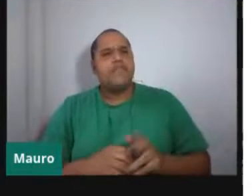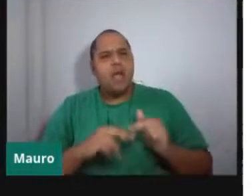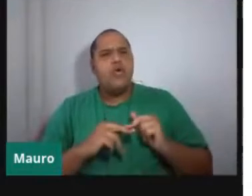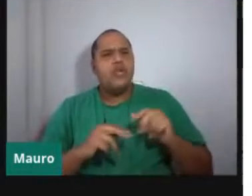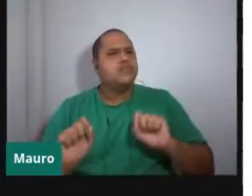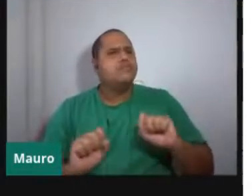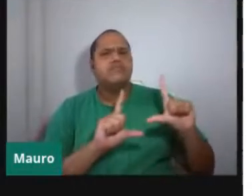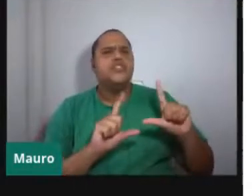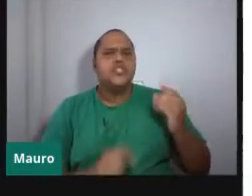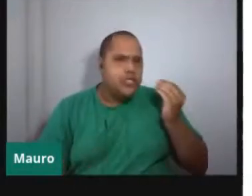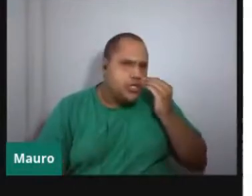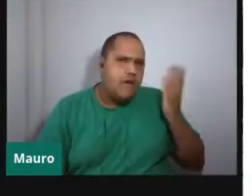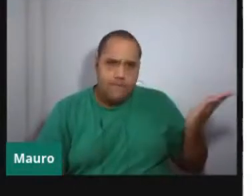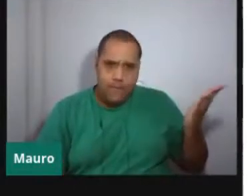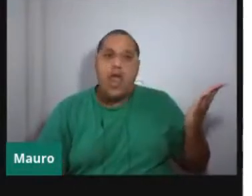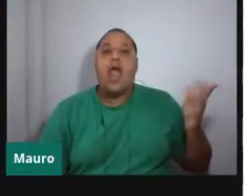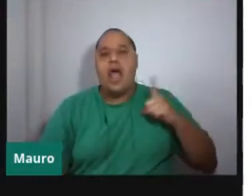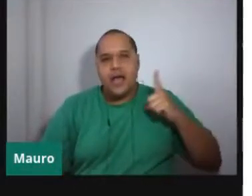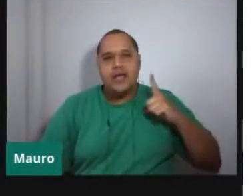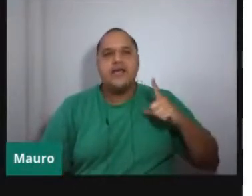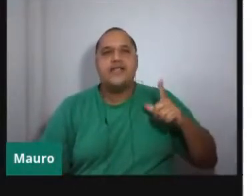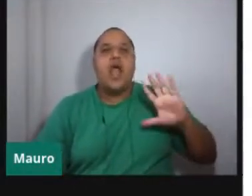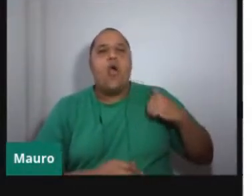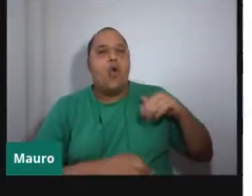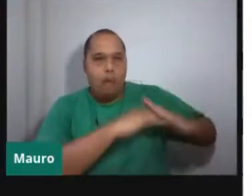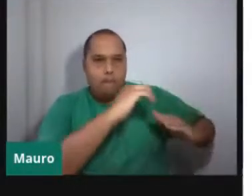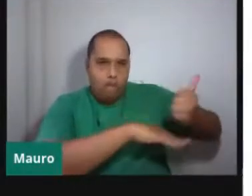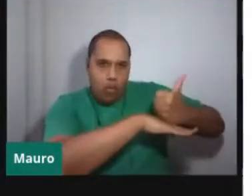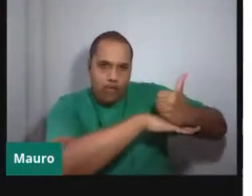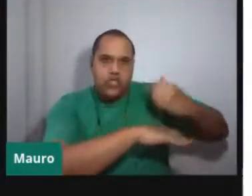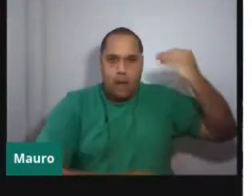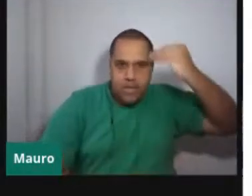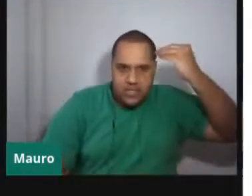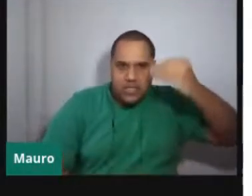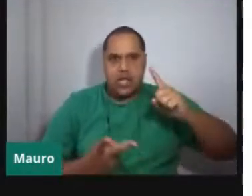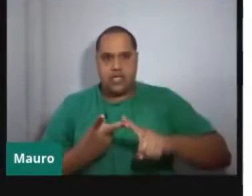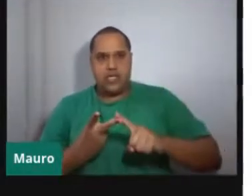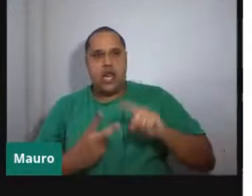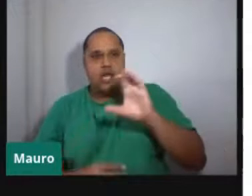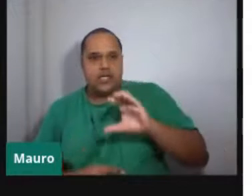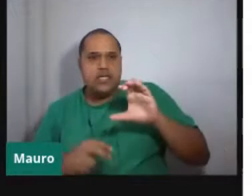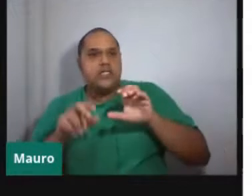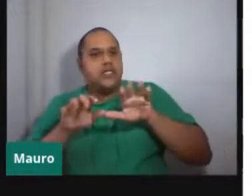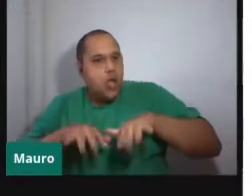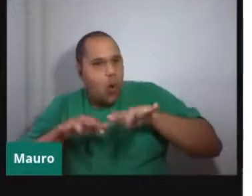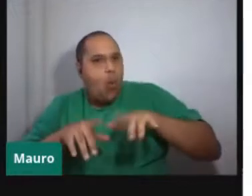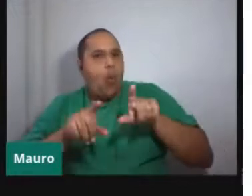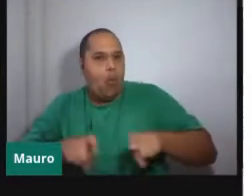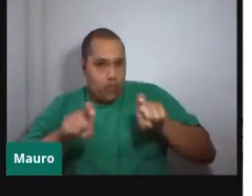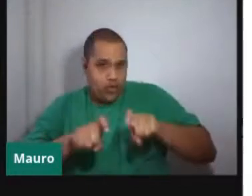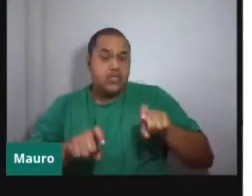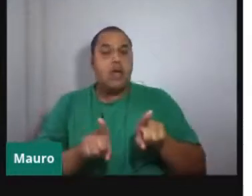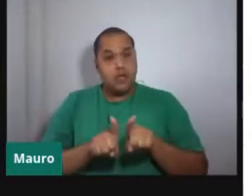para vocês? Vejam que tem o pessoal da psiquiatria, tem o pessoal das ciências da computação, tem os neurocientistas, né, que somos